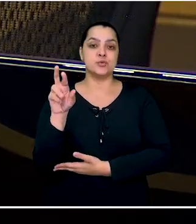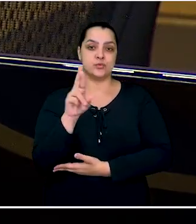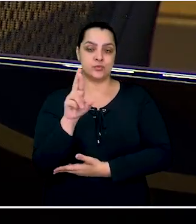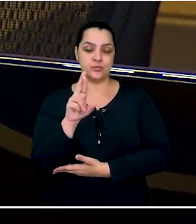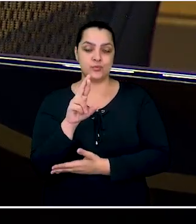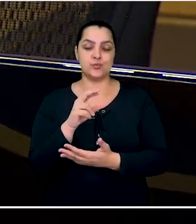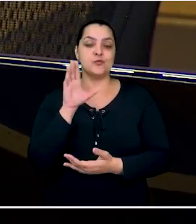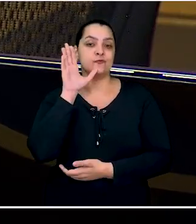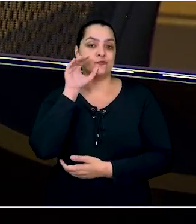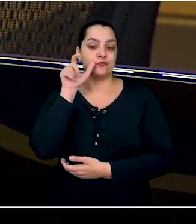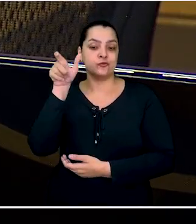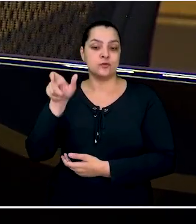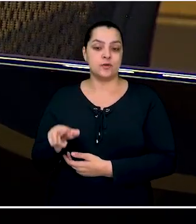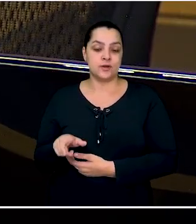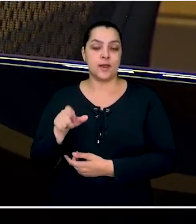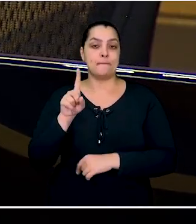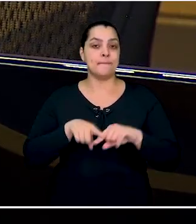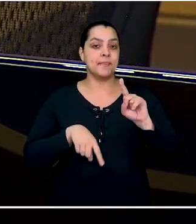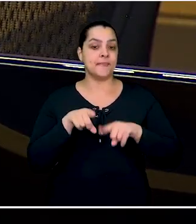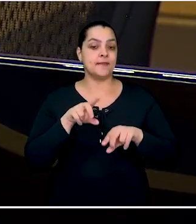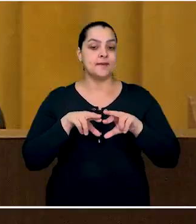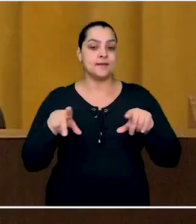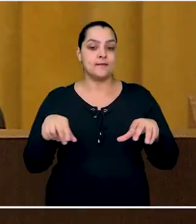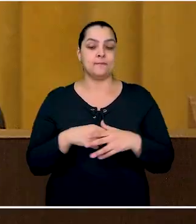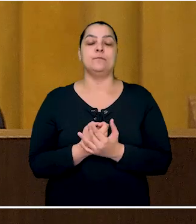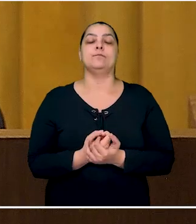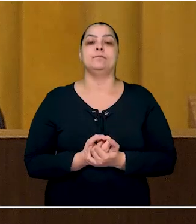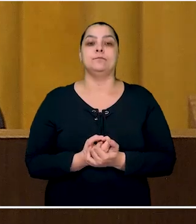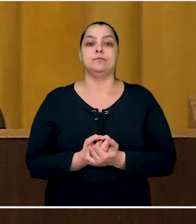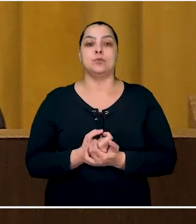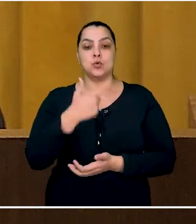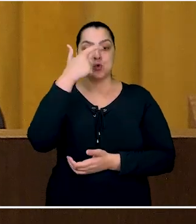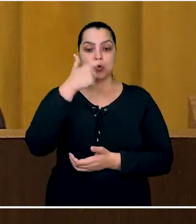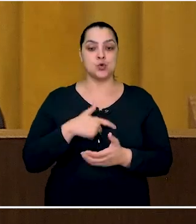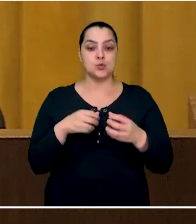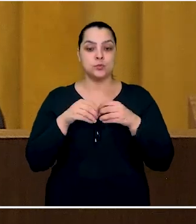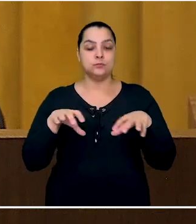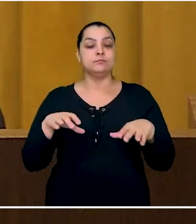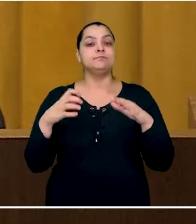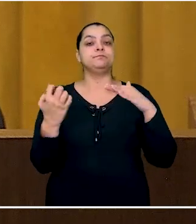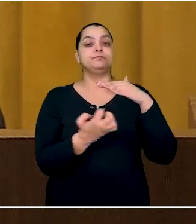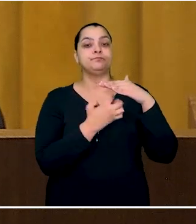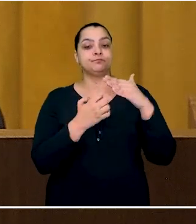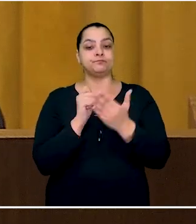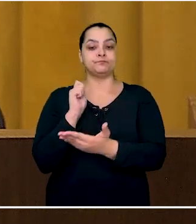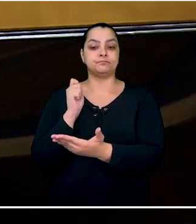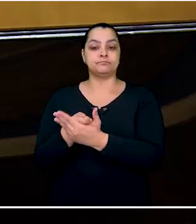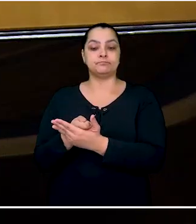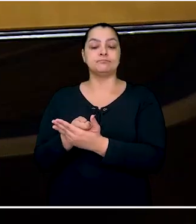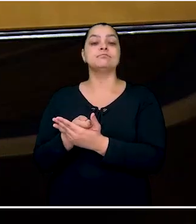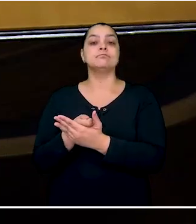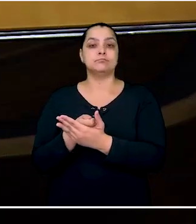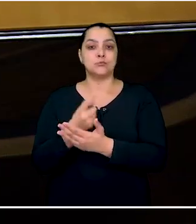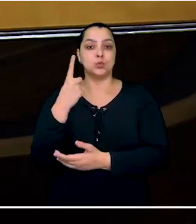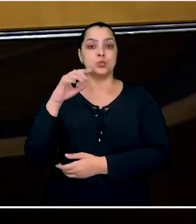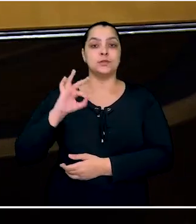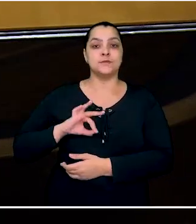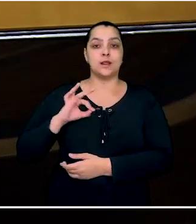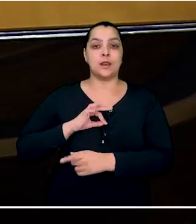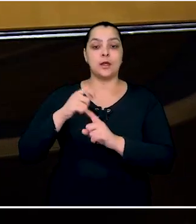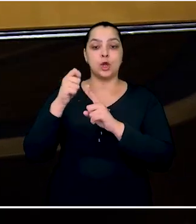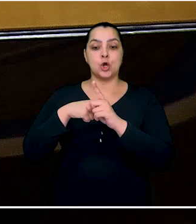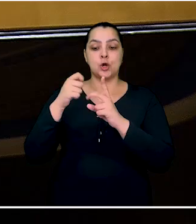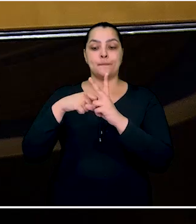mil ao empregado por dano material. Em relação ao dano moral, a companhia deve pagar o valor de um